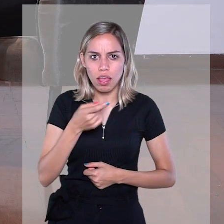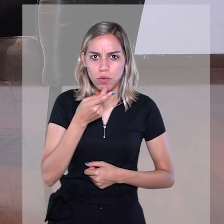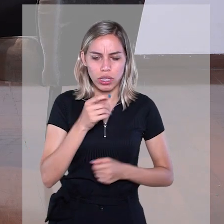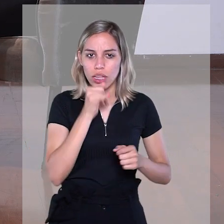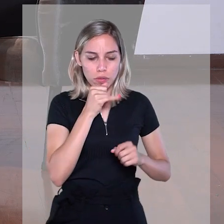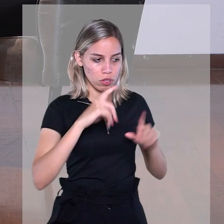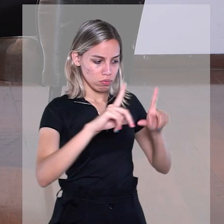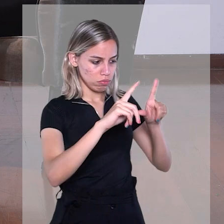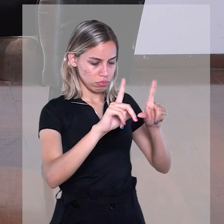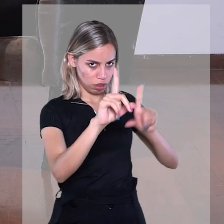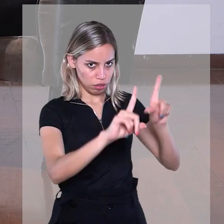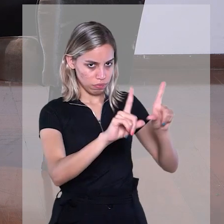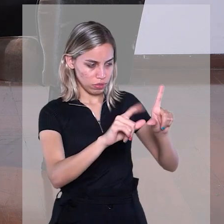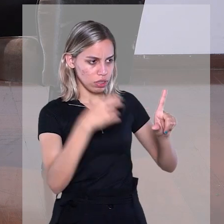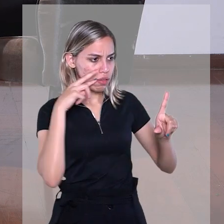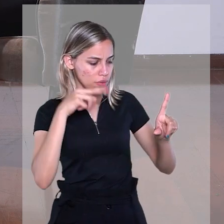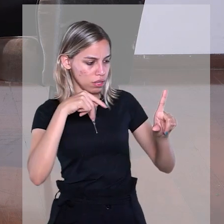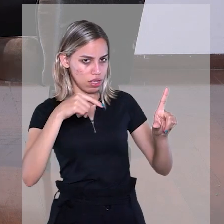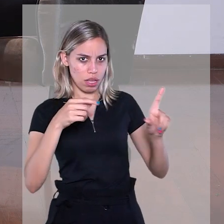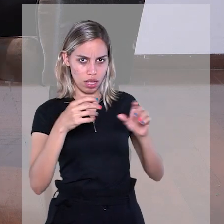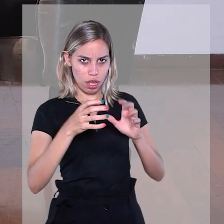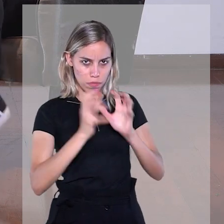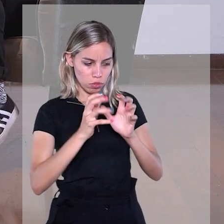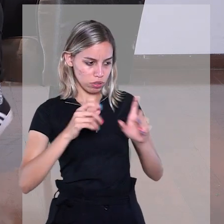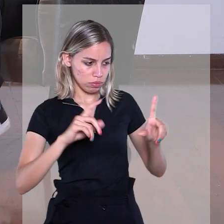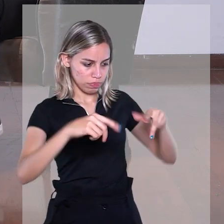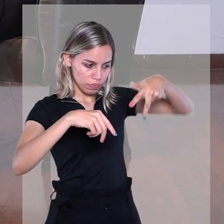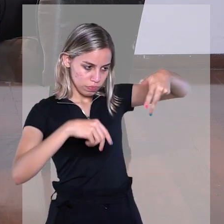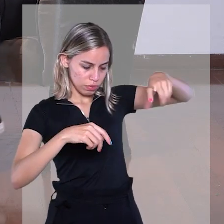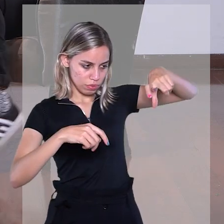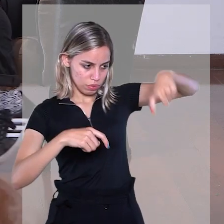trave. Isso é fabulação. E creio que foi isso que